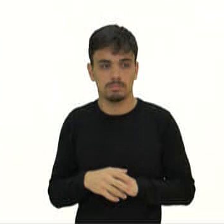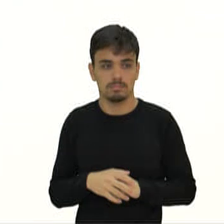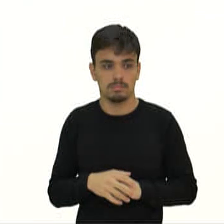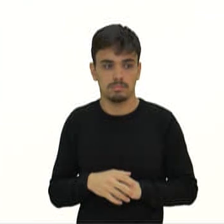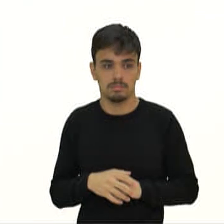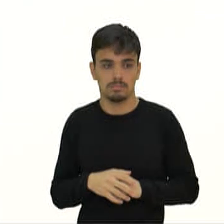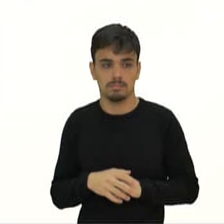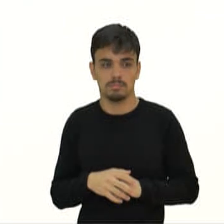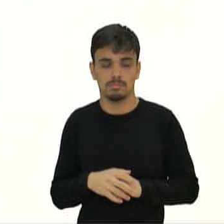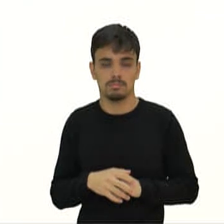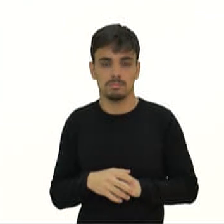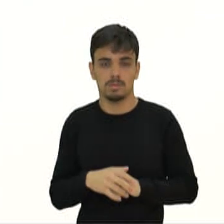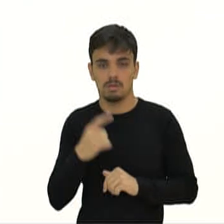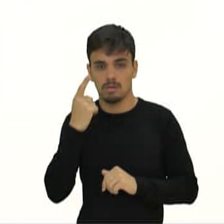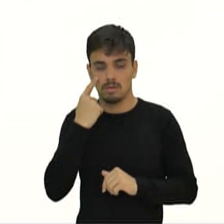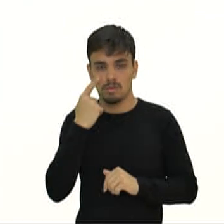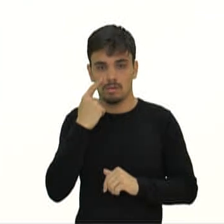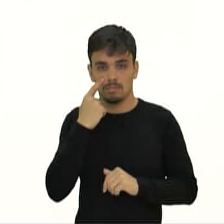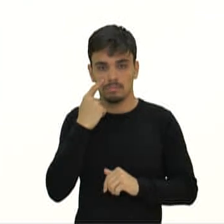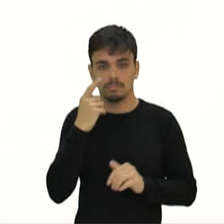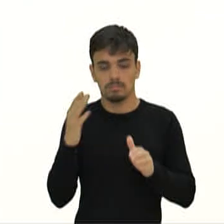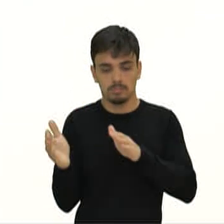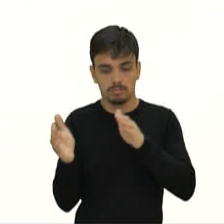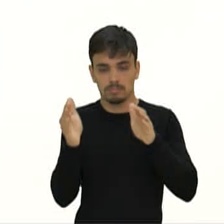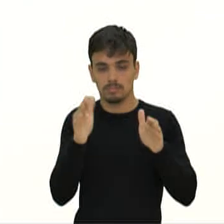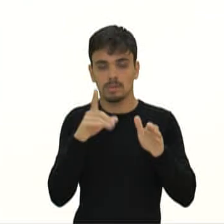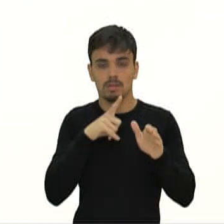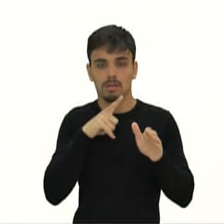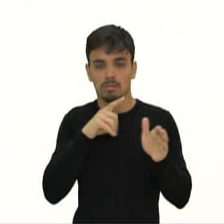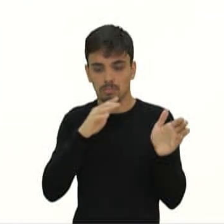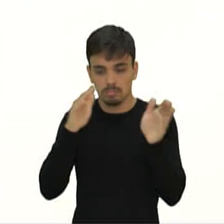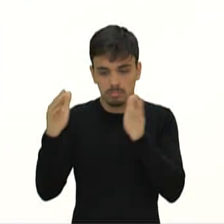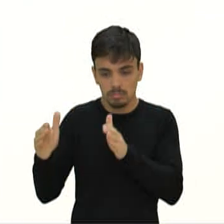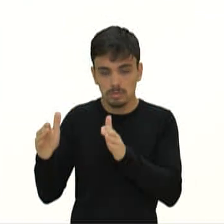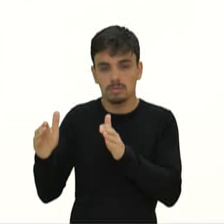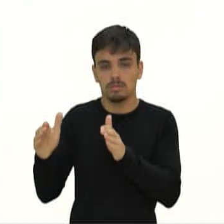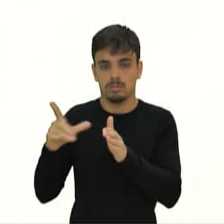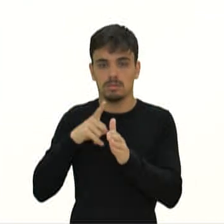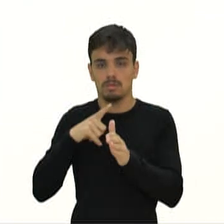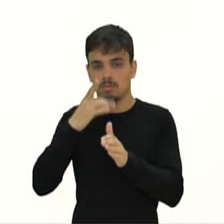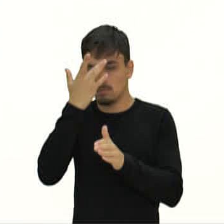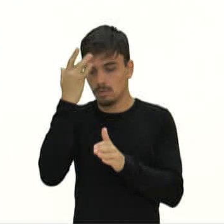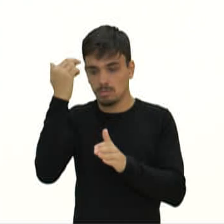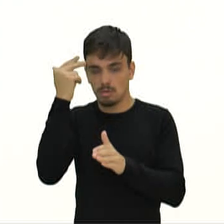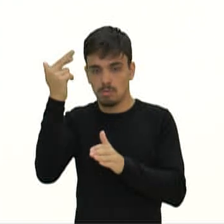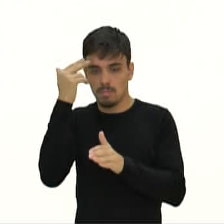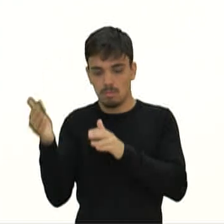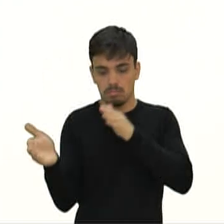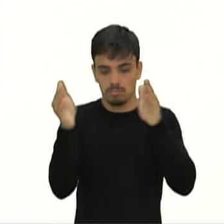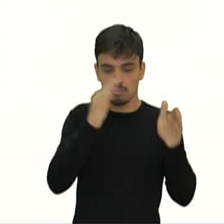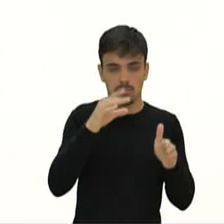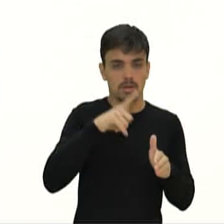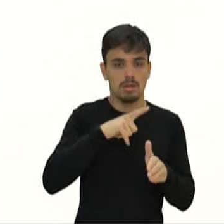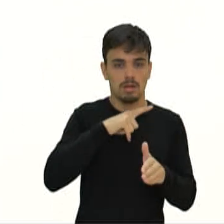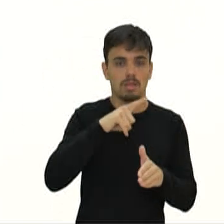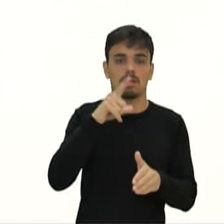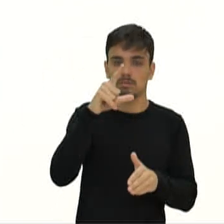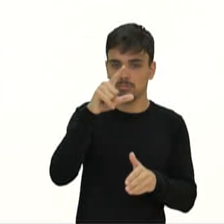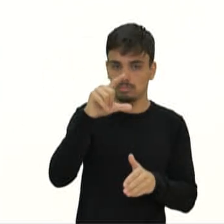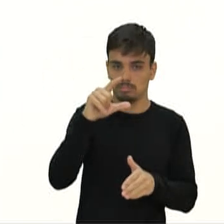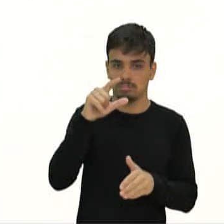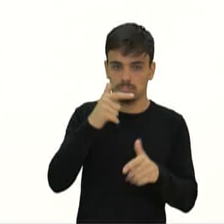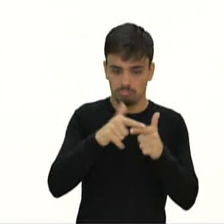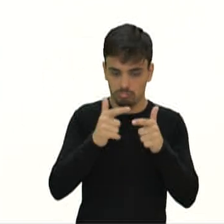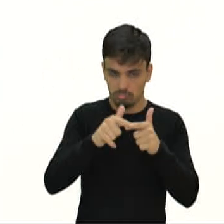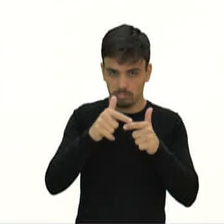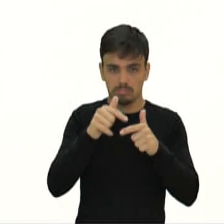Percebam à esquerda a visão que você tem de uma pessoa normal. À direita, uma visão de pessoa que tem astigmatismo. Uma pessoa